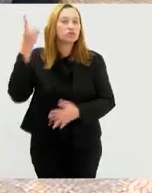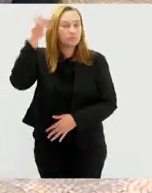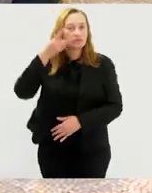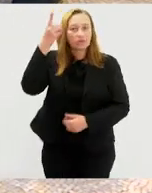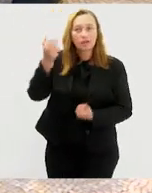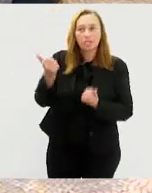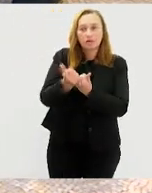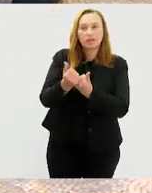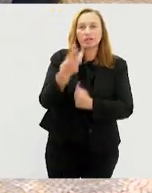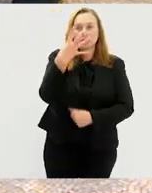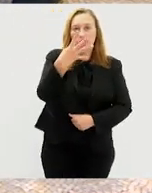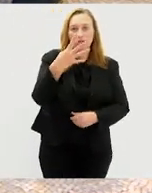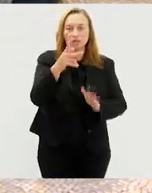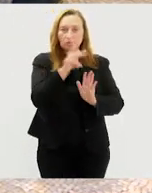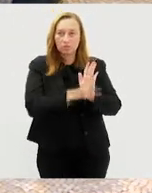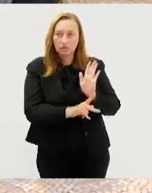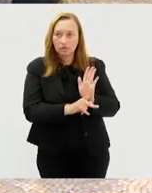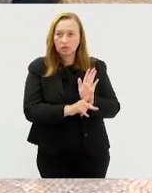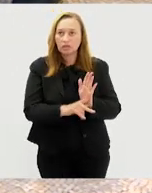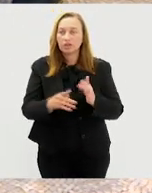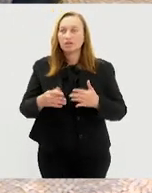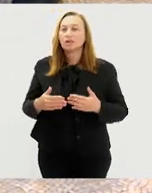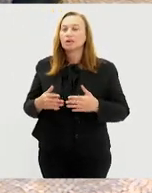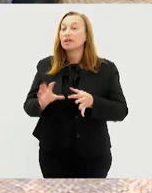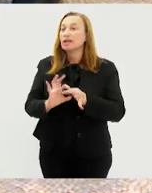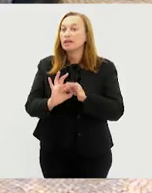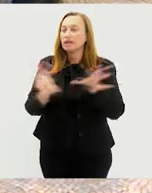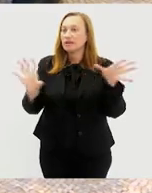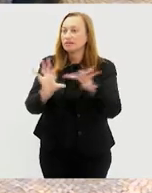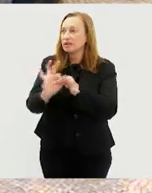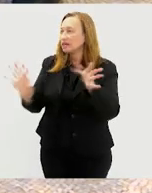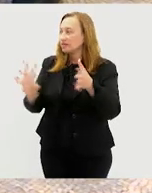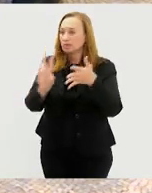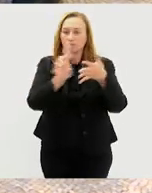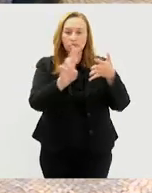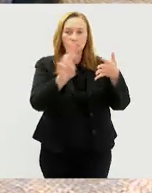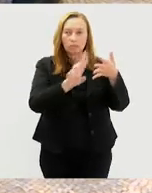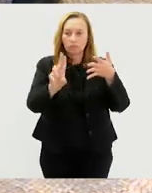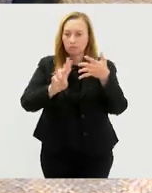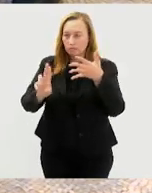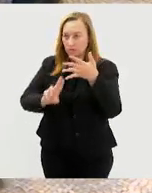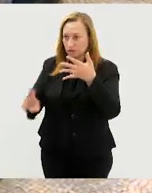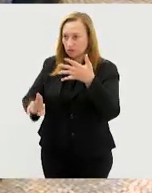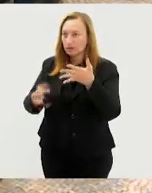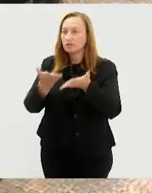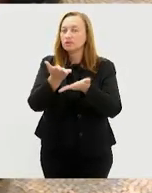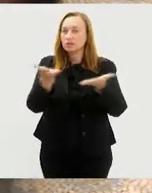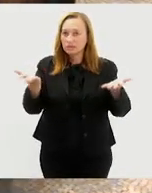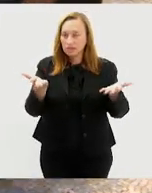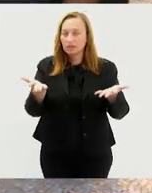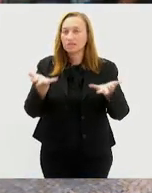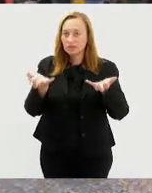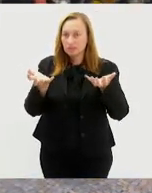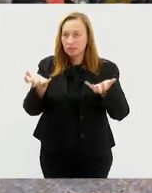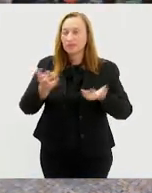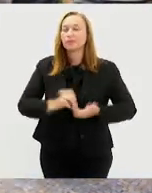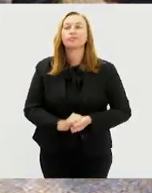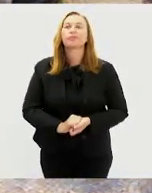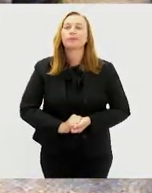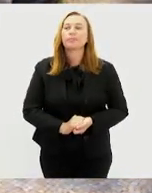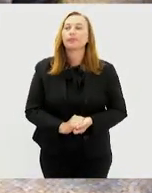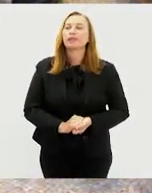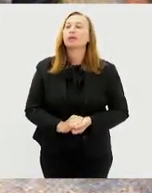projetos abrir coautoria e todos que ainda queram pedir com autoria nesse projeto e